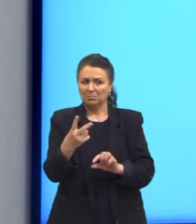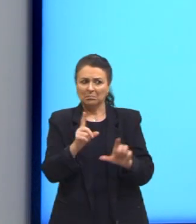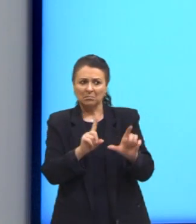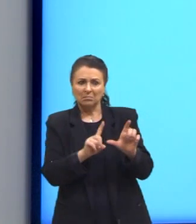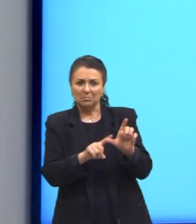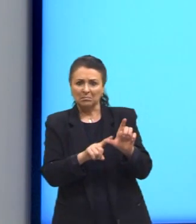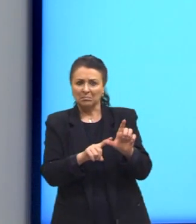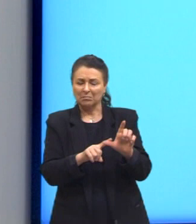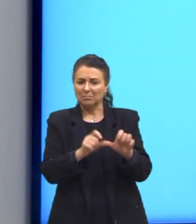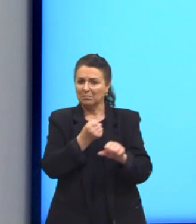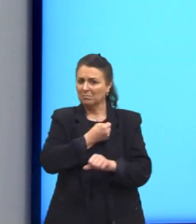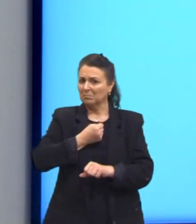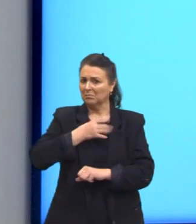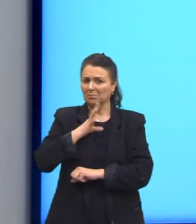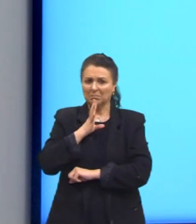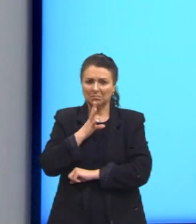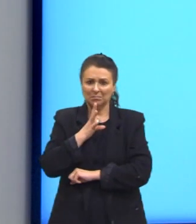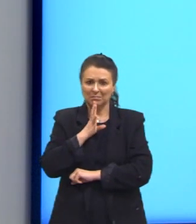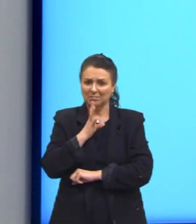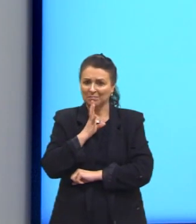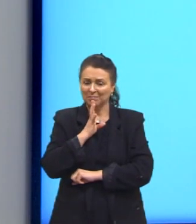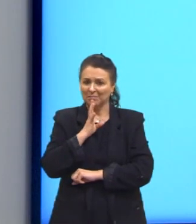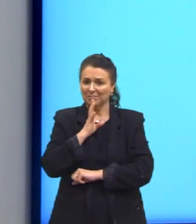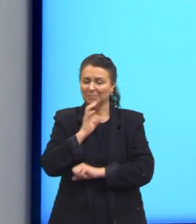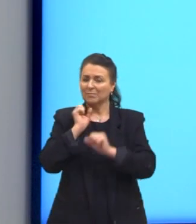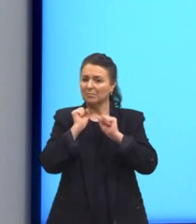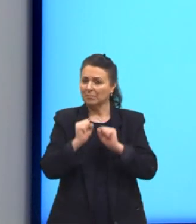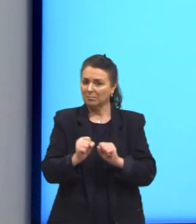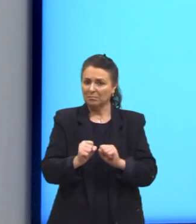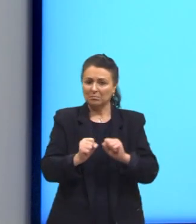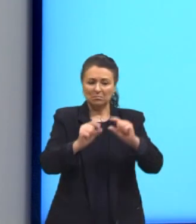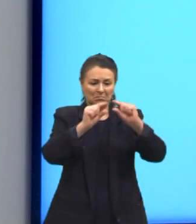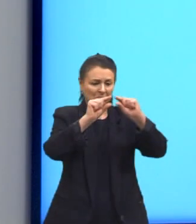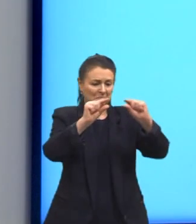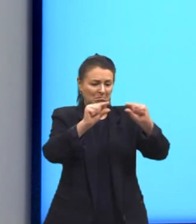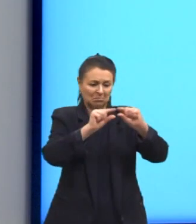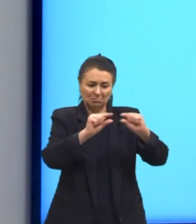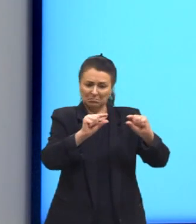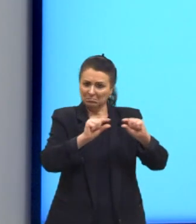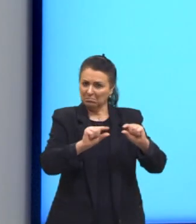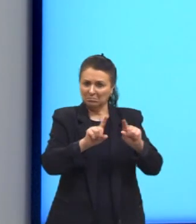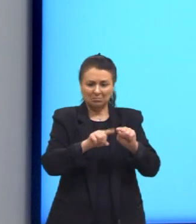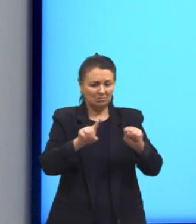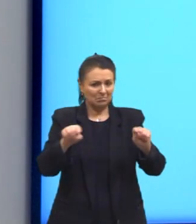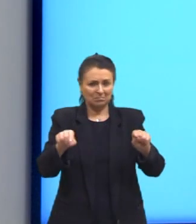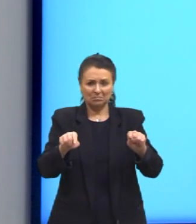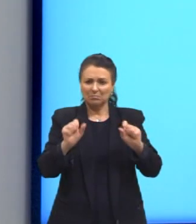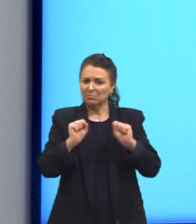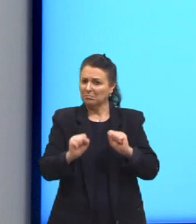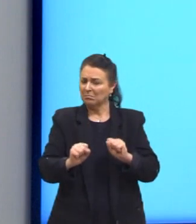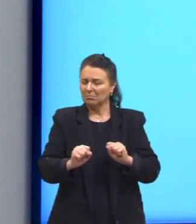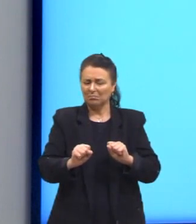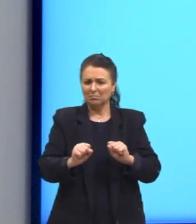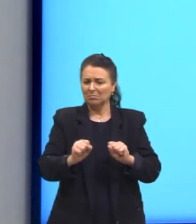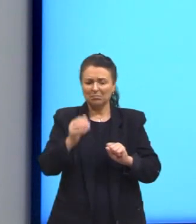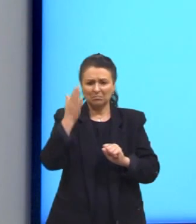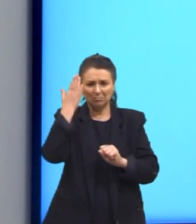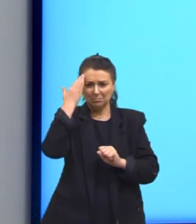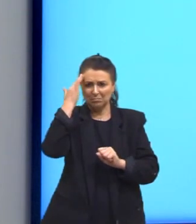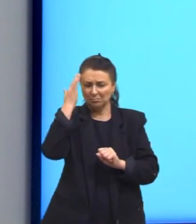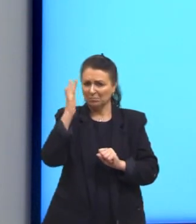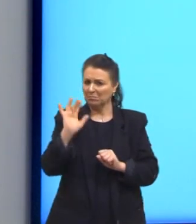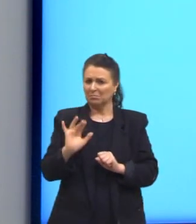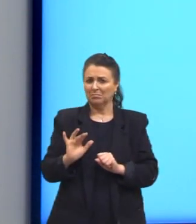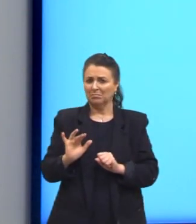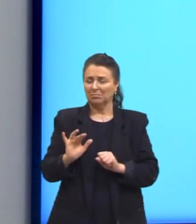sistema linear, ele pode ter quantas linhas forem e quantas variáveis forem, né? Desde que, para